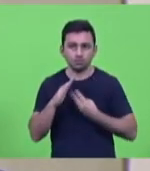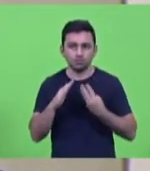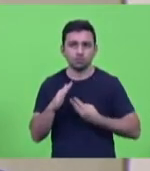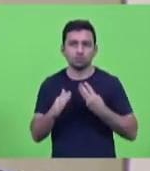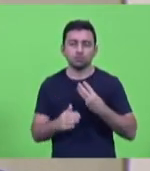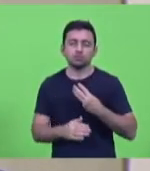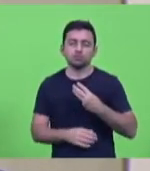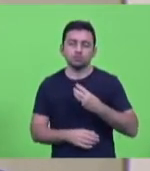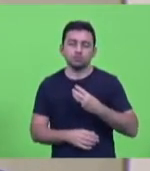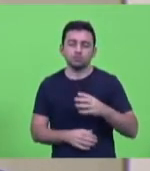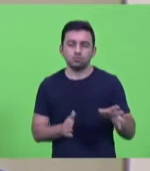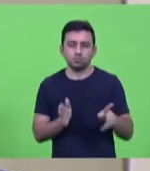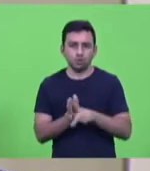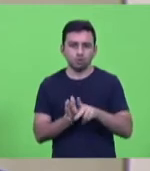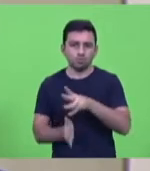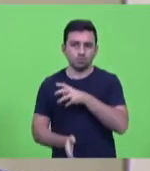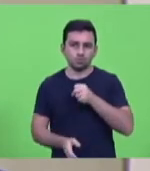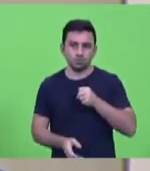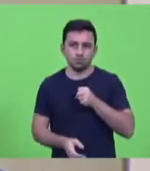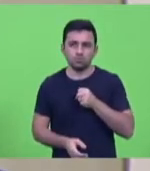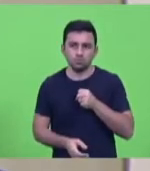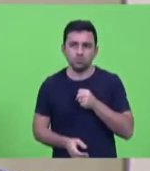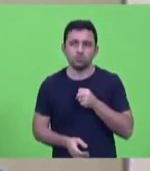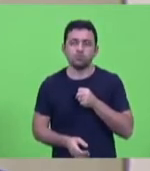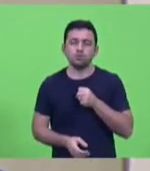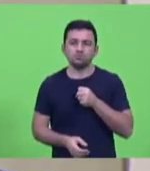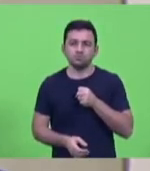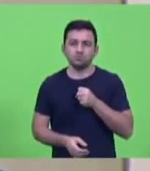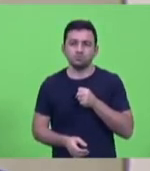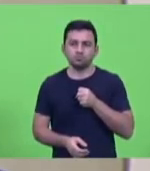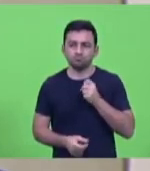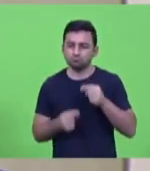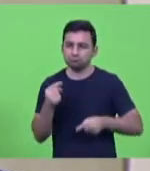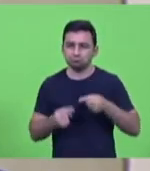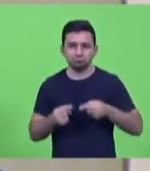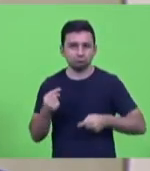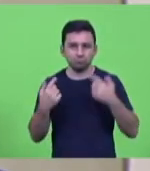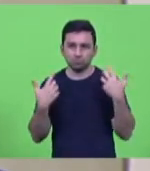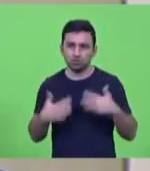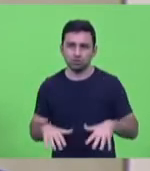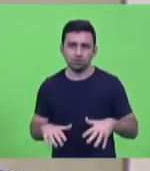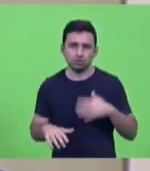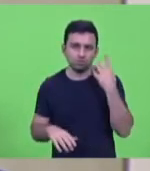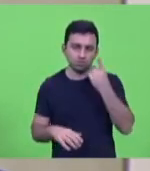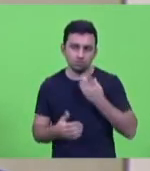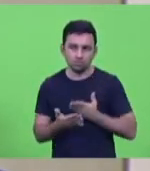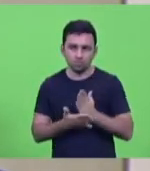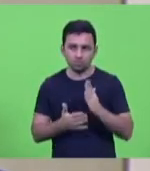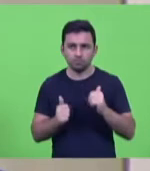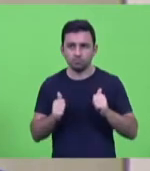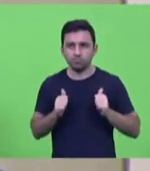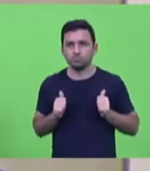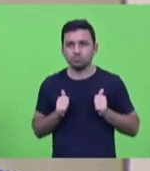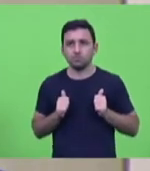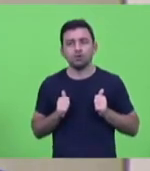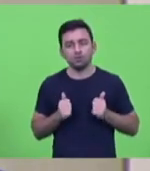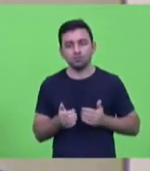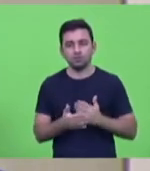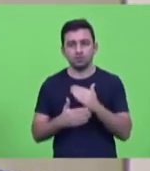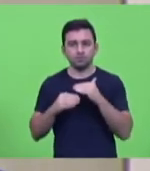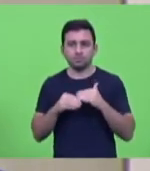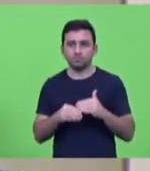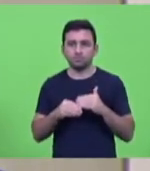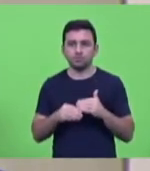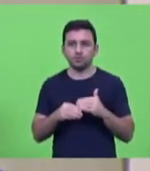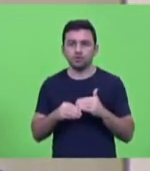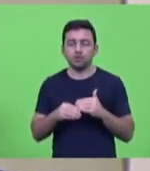Em discussão. Não havendo quem queira discutir, em votação. Deputados que aprovam, permaneçam como se encontram. Aprovado por